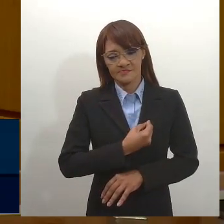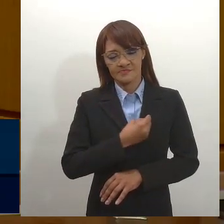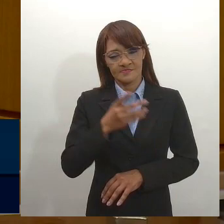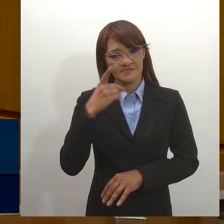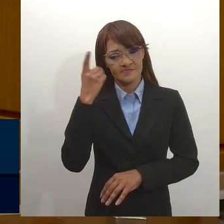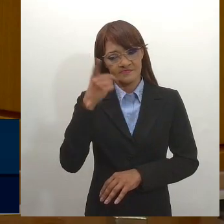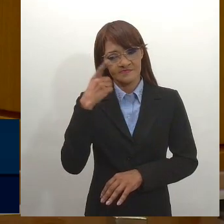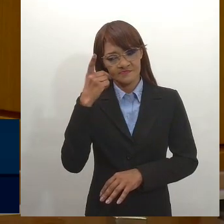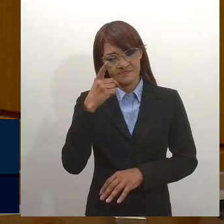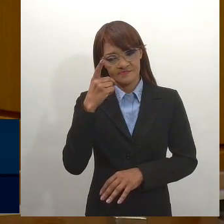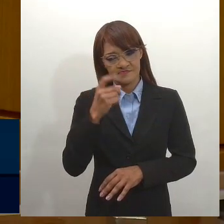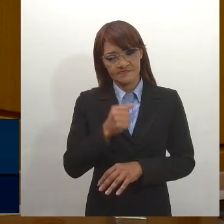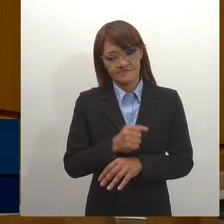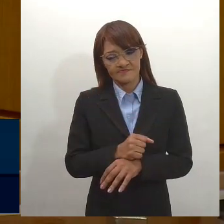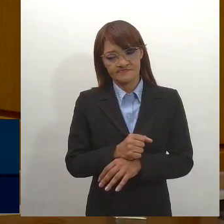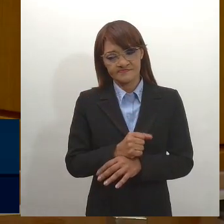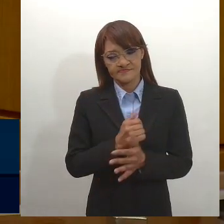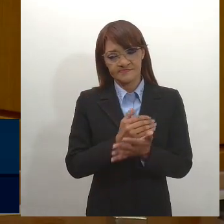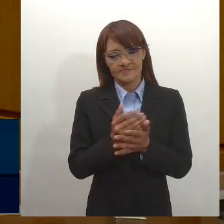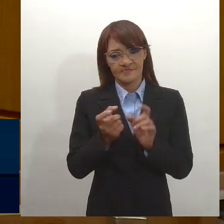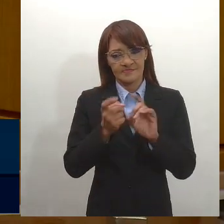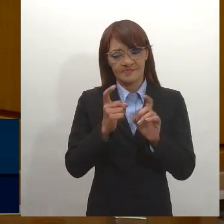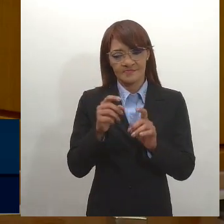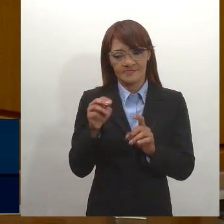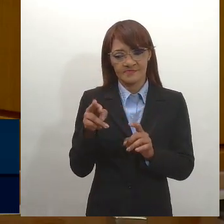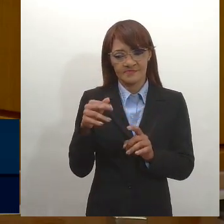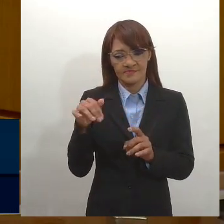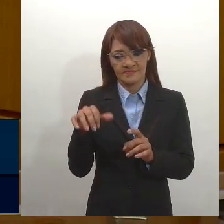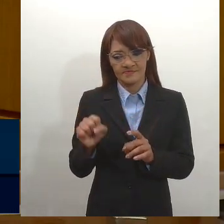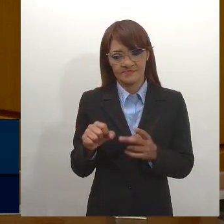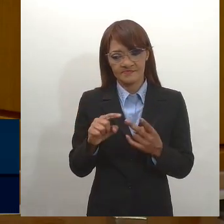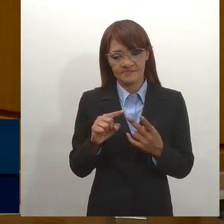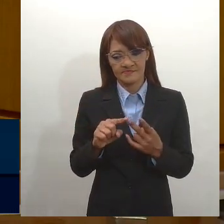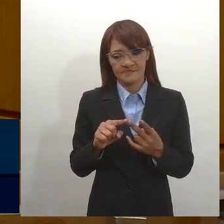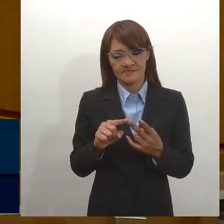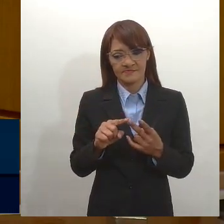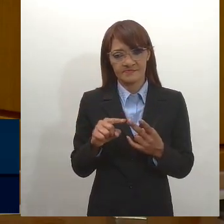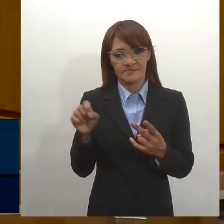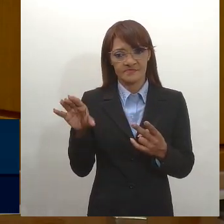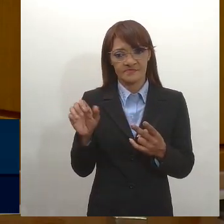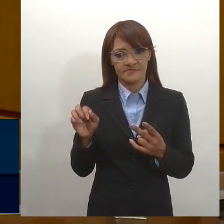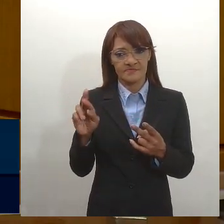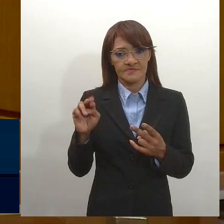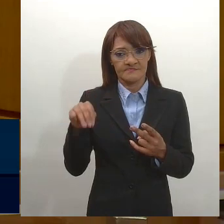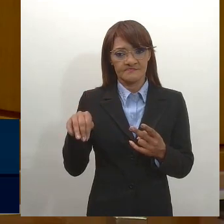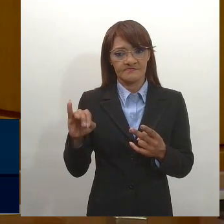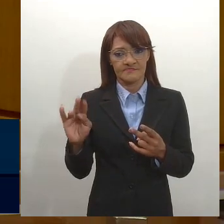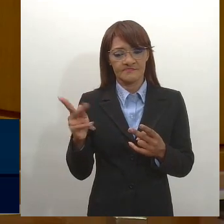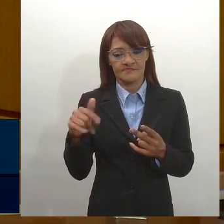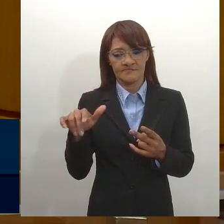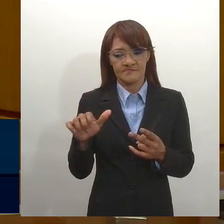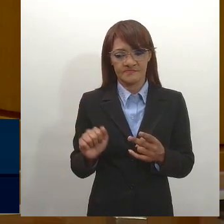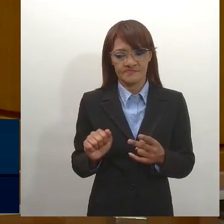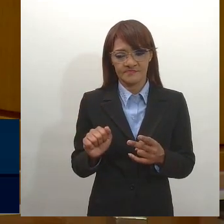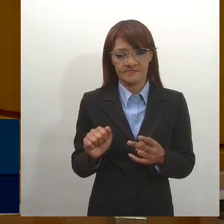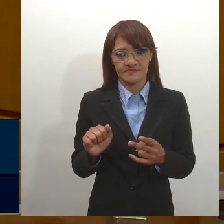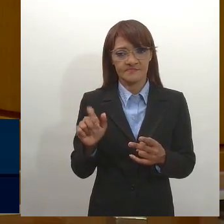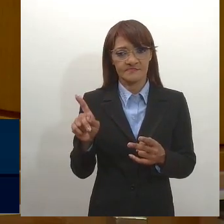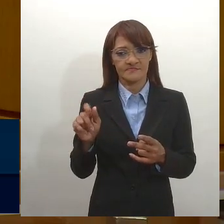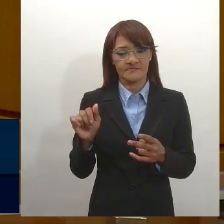Marcos Oliveira e a Carminha Paiva. Bom dia especial. Bom dia a todas